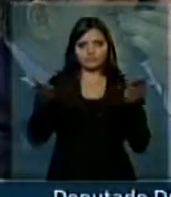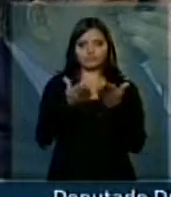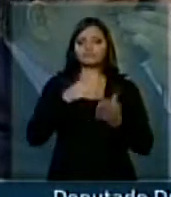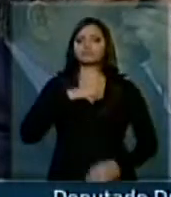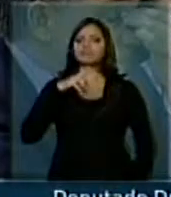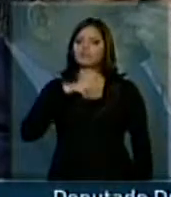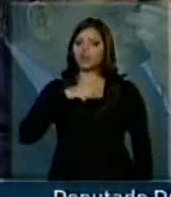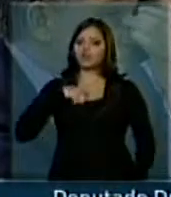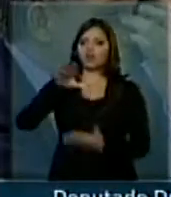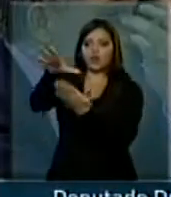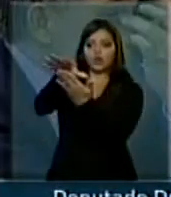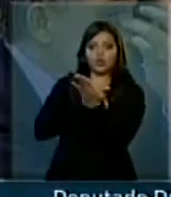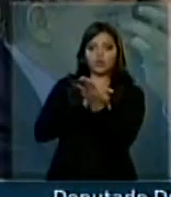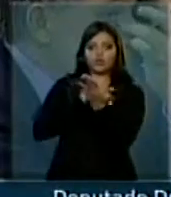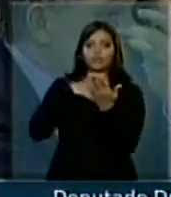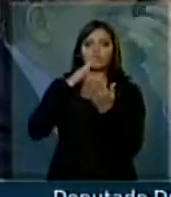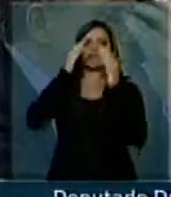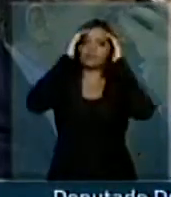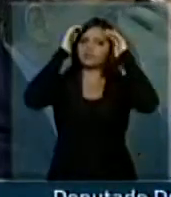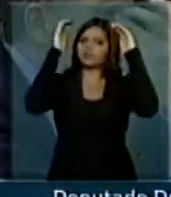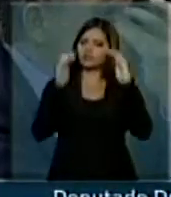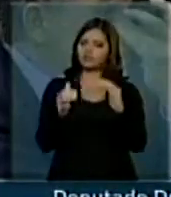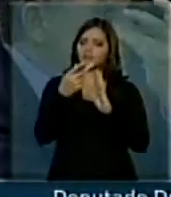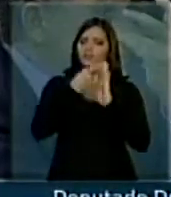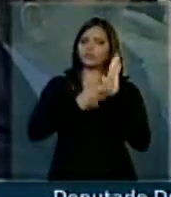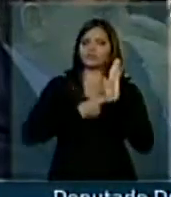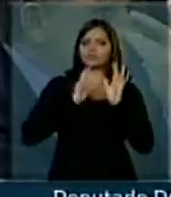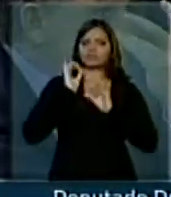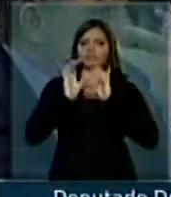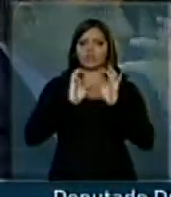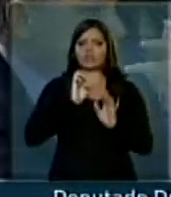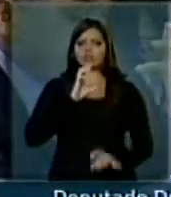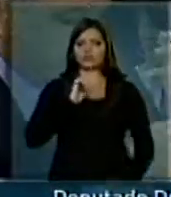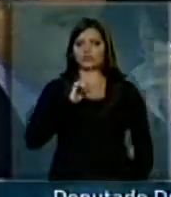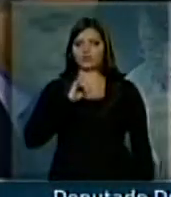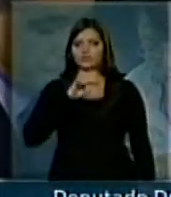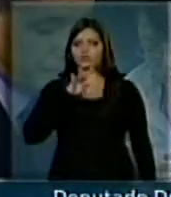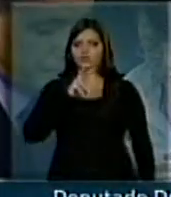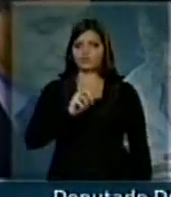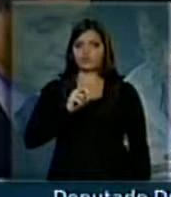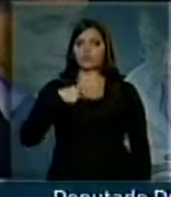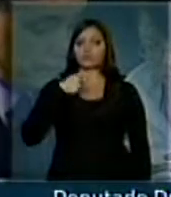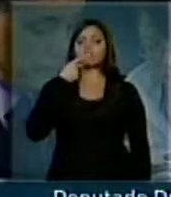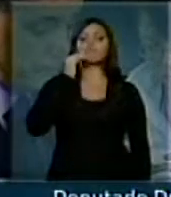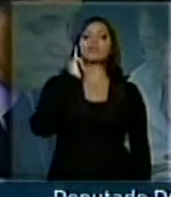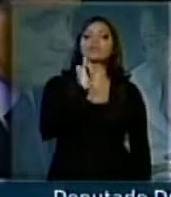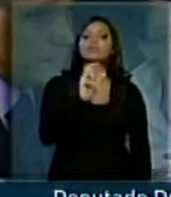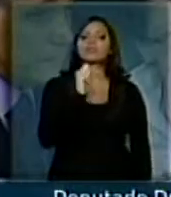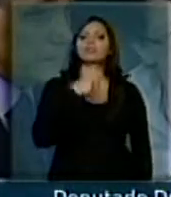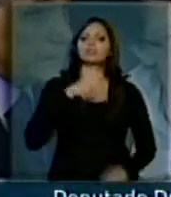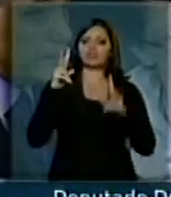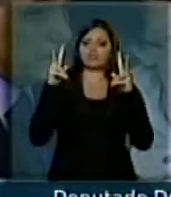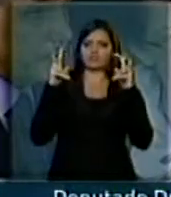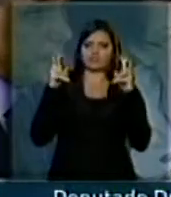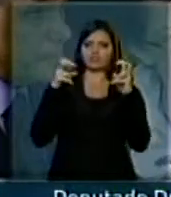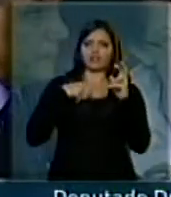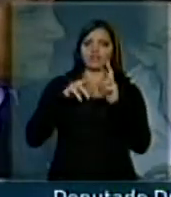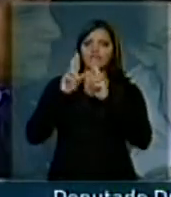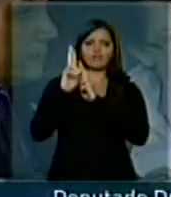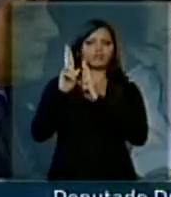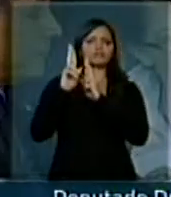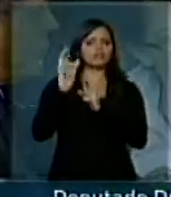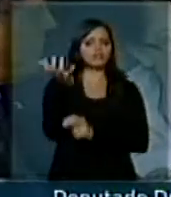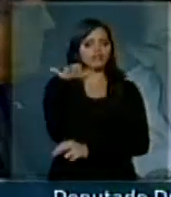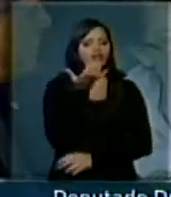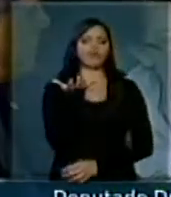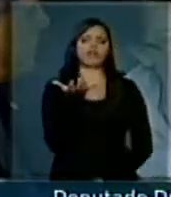projetos executivos e, num dado momento, ao ser perguntado, usou a expressão "espero que seja". Então, eu queria iniciar se o senhor